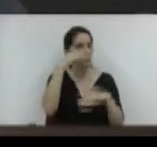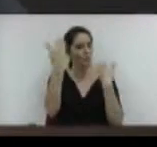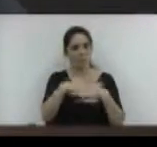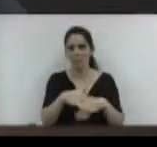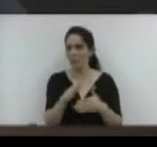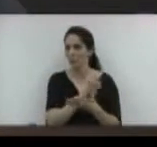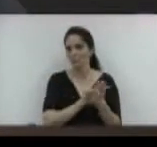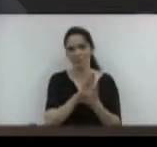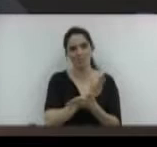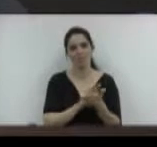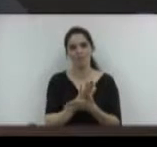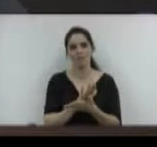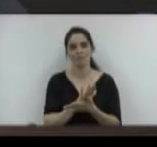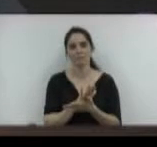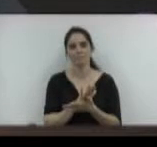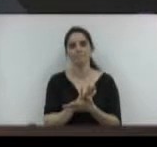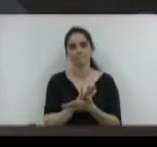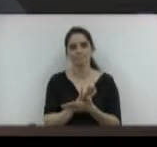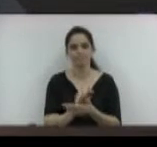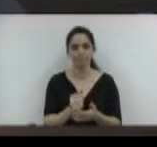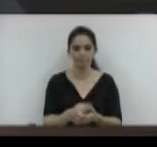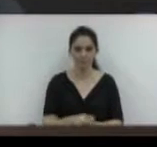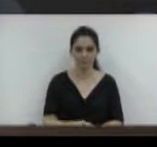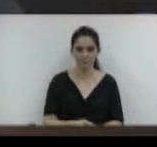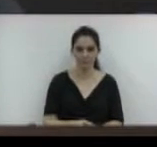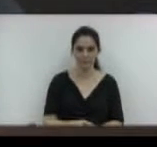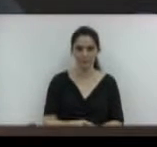Demonstrou o denunciado autêntica